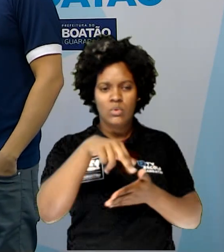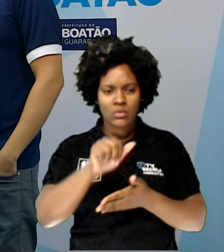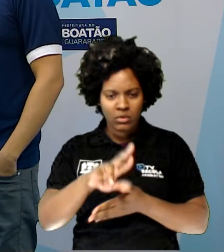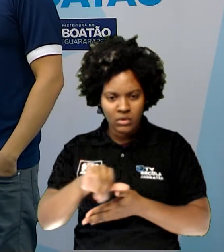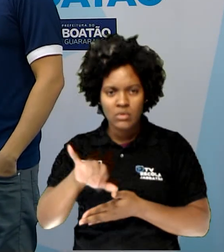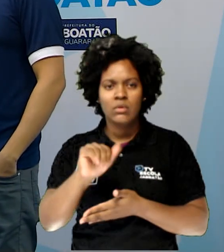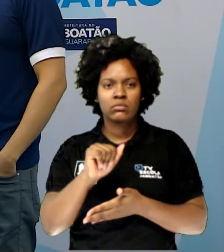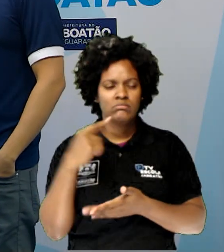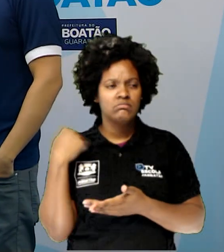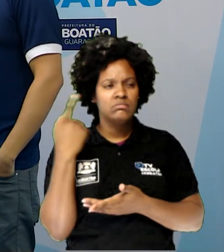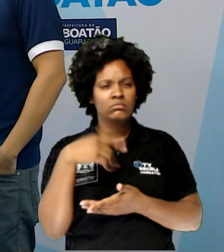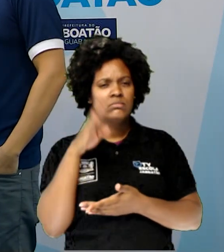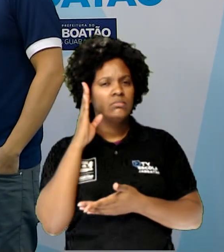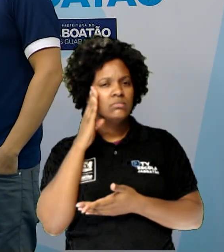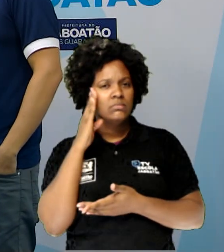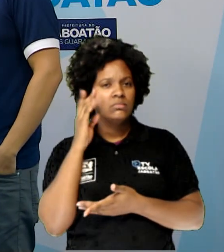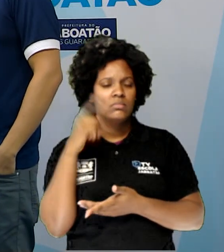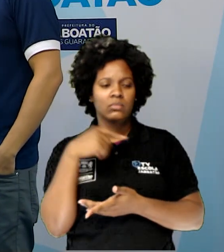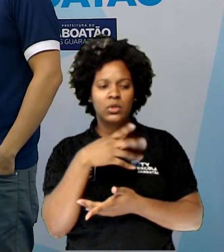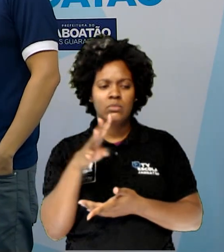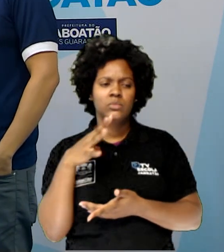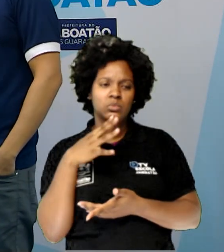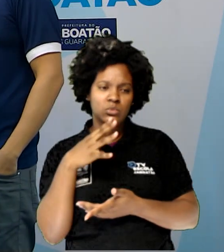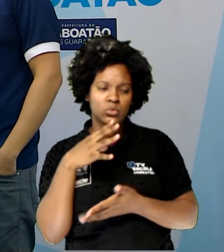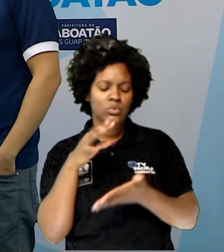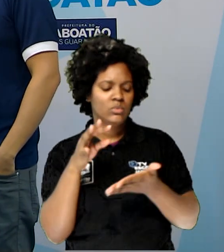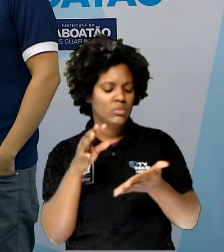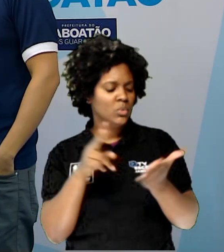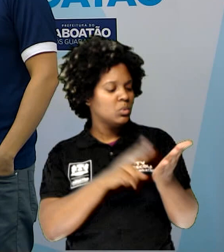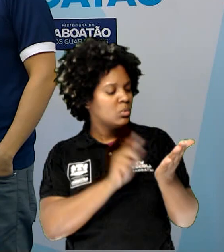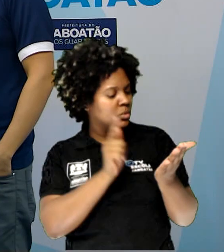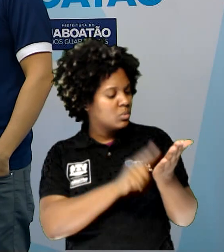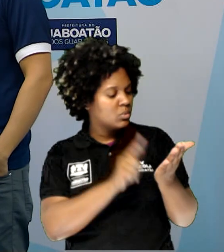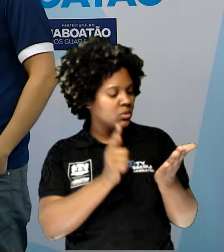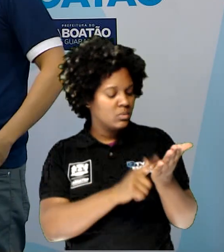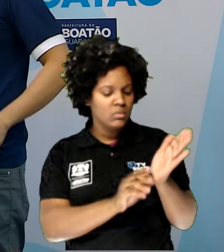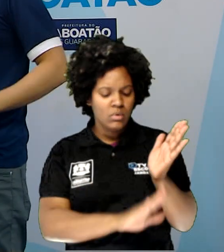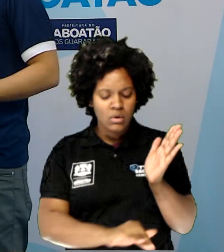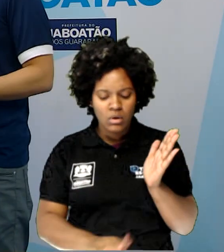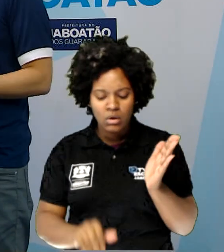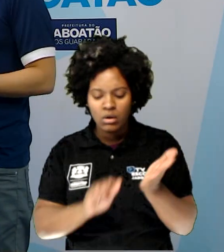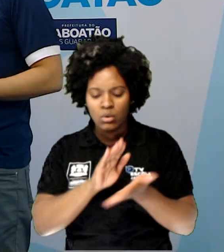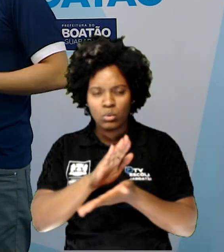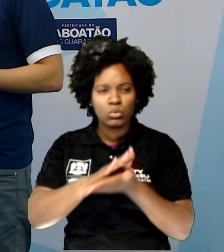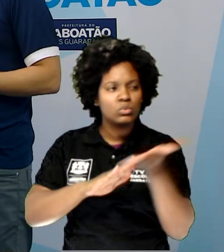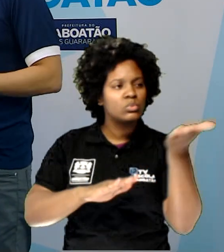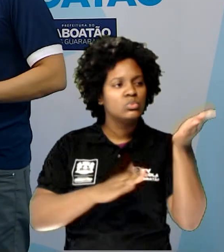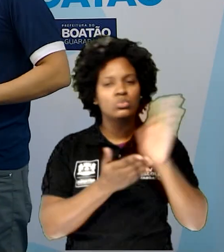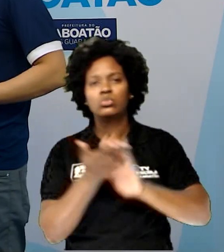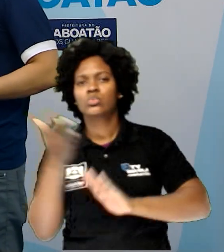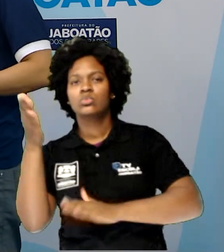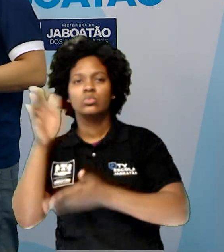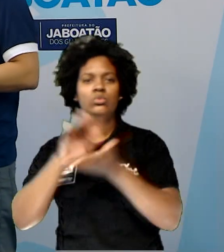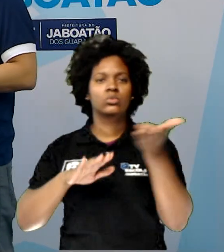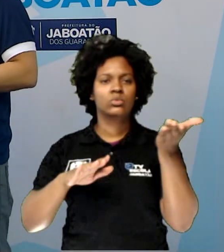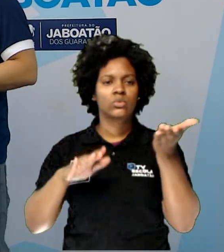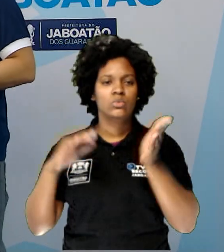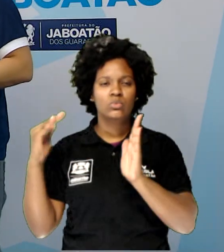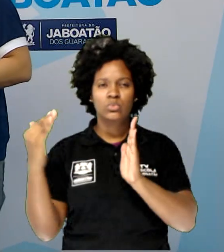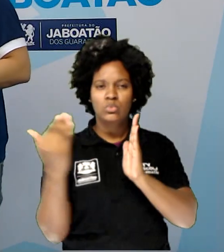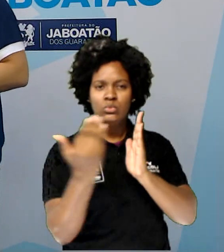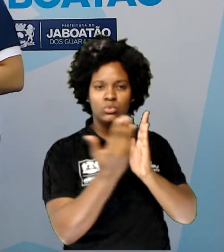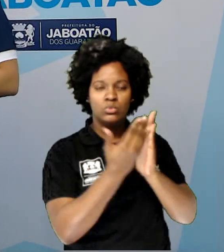sabemos que, né, quem tem o conhecimento da obra, né, sabe que as crianças viajam de uma dimensão a outra através de um